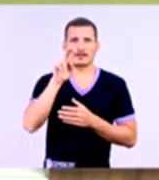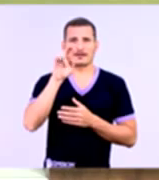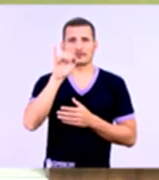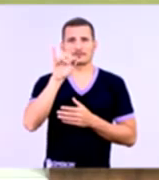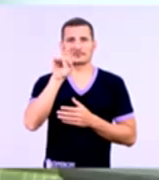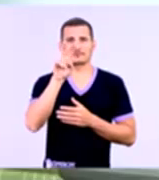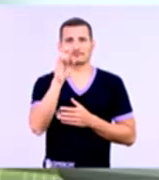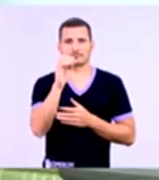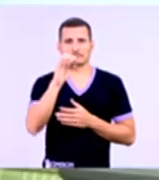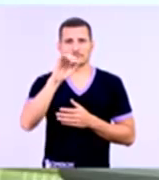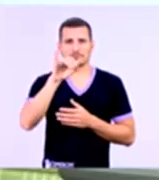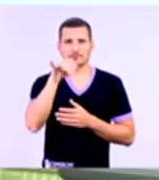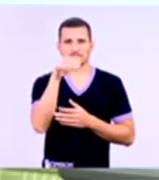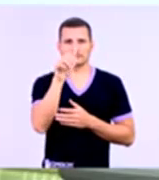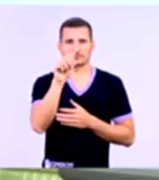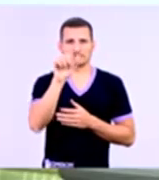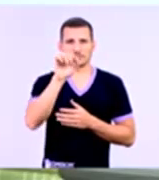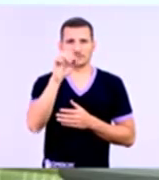Bom,